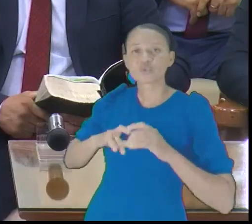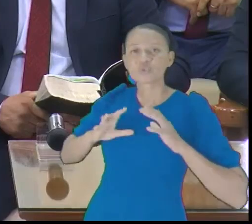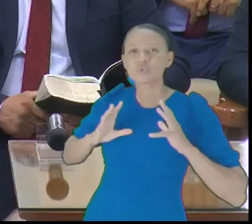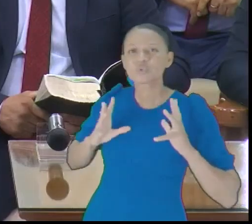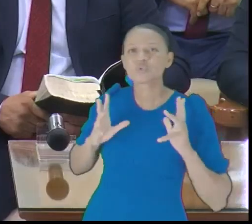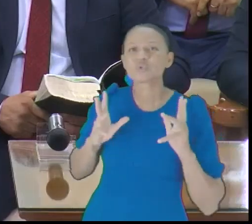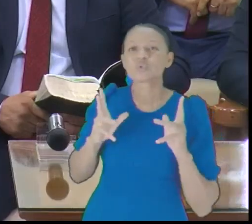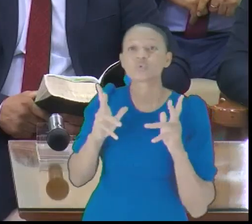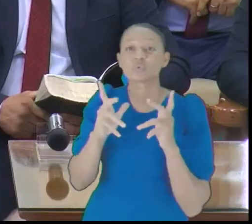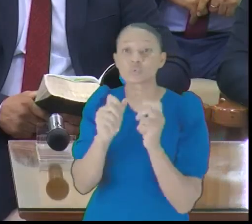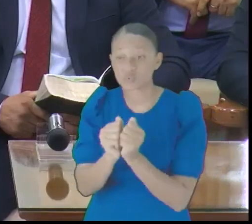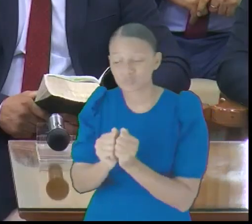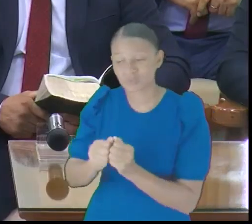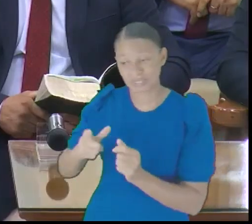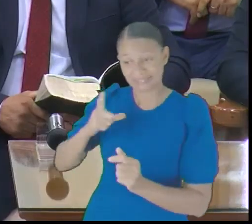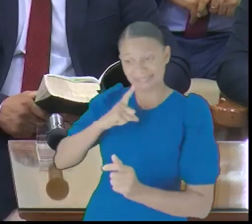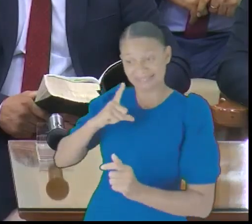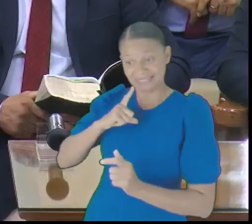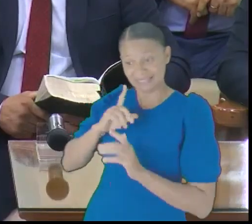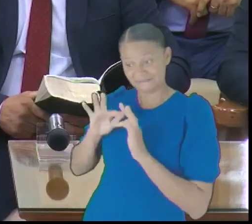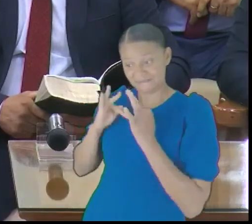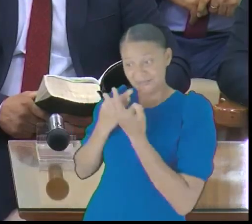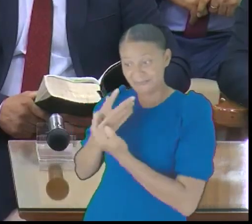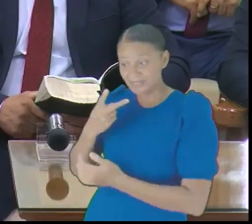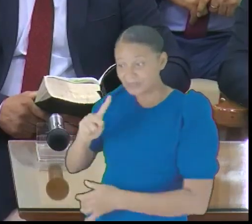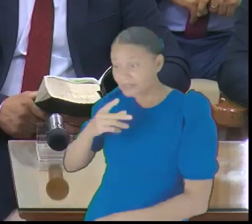tudo que era do teu pai.